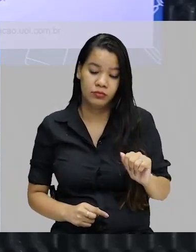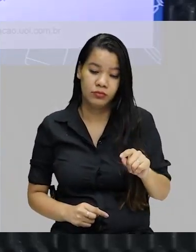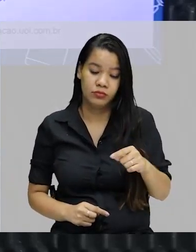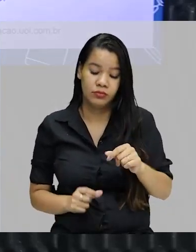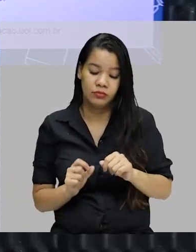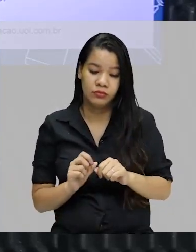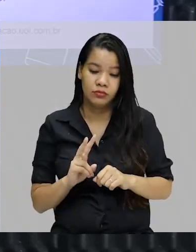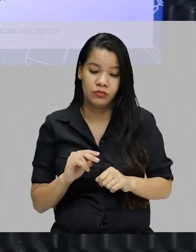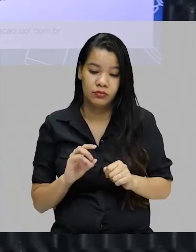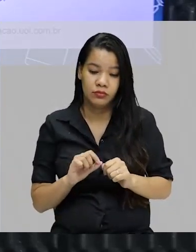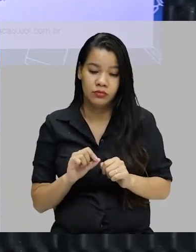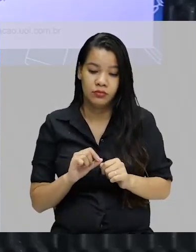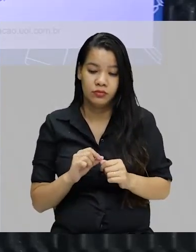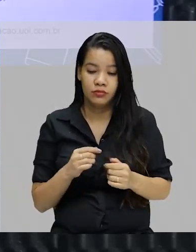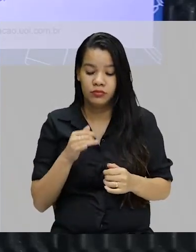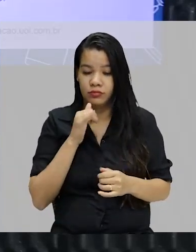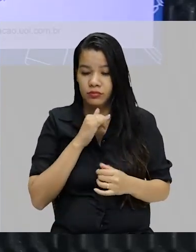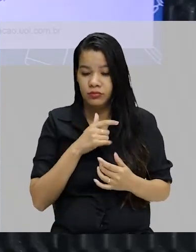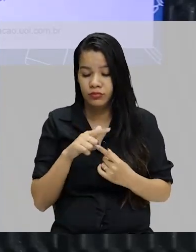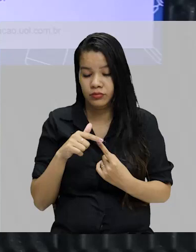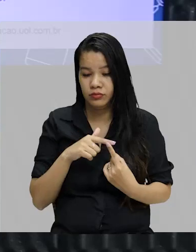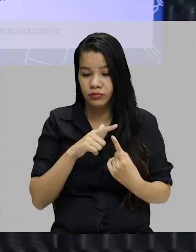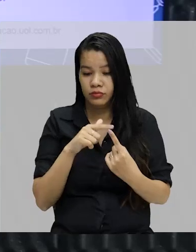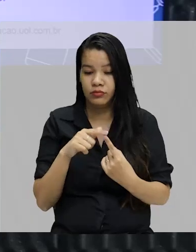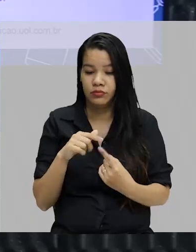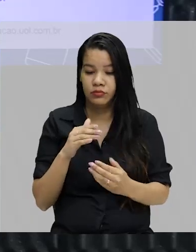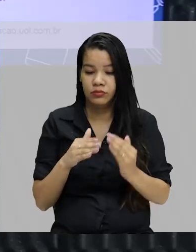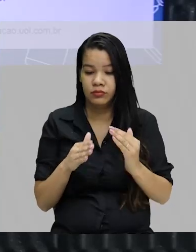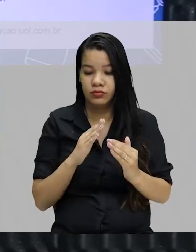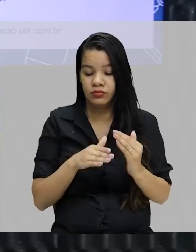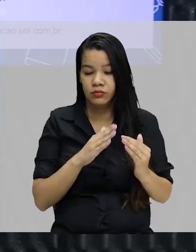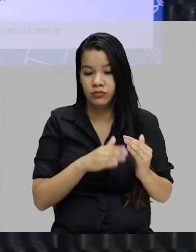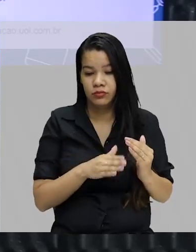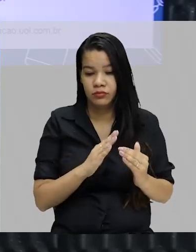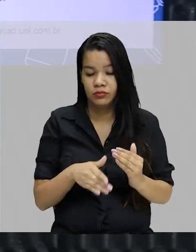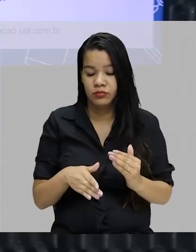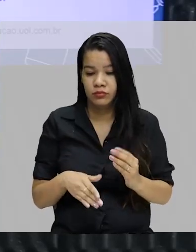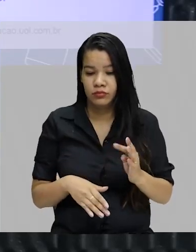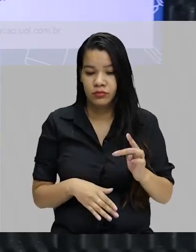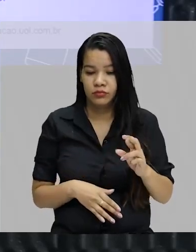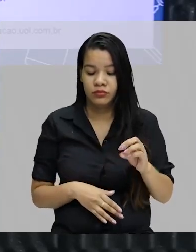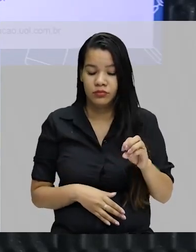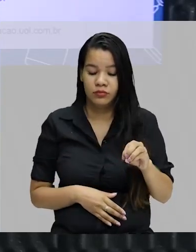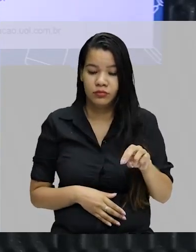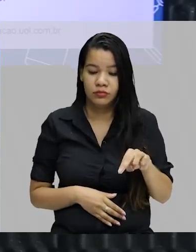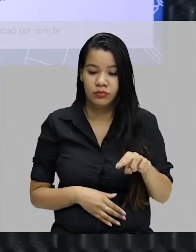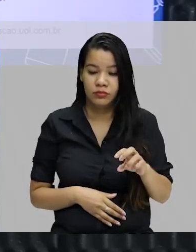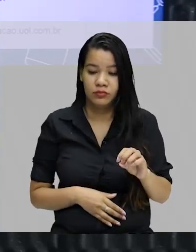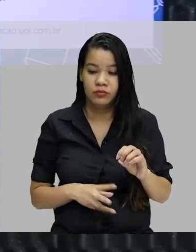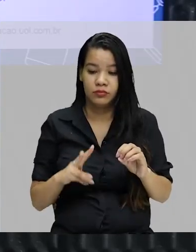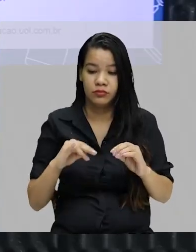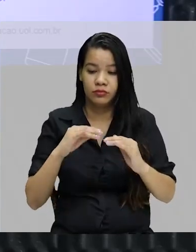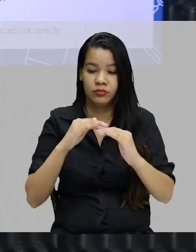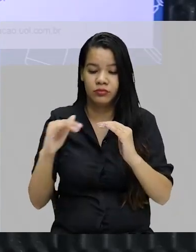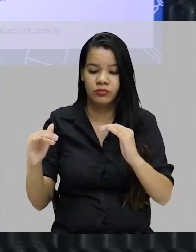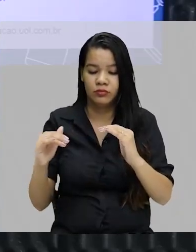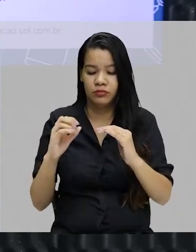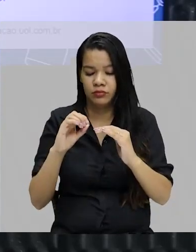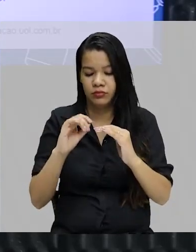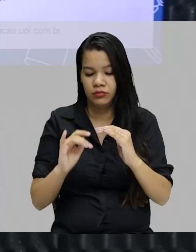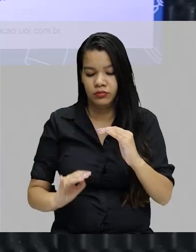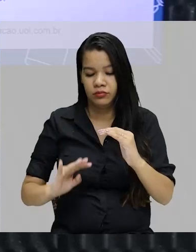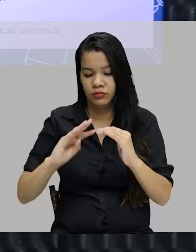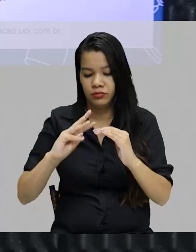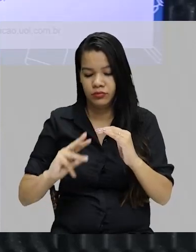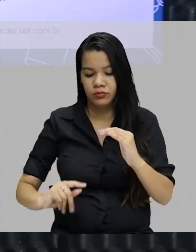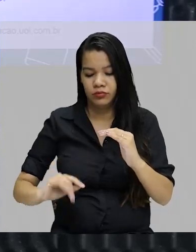uma espécie de corte, né, no tronco, e ele vai, entre aspas, sangrar, ou seja, vai